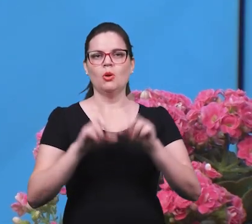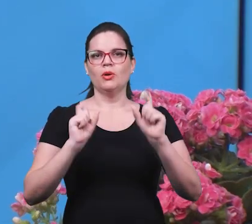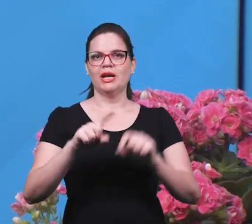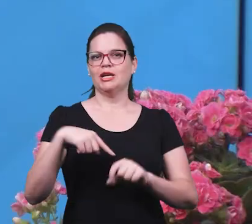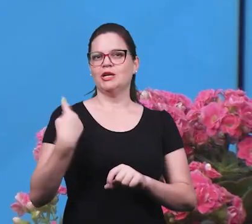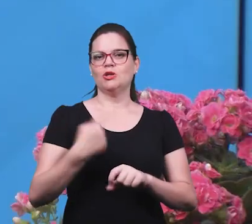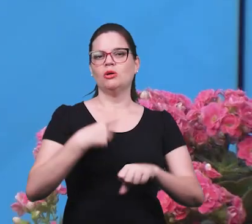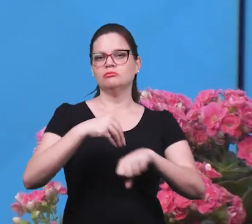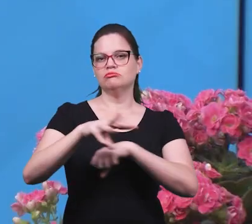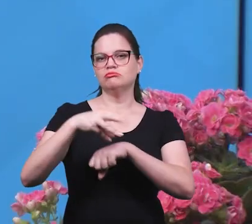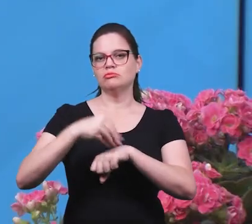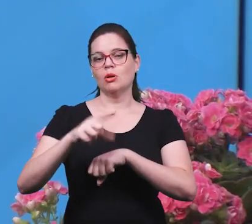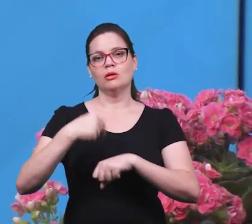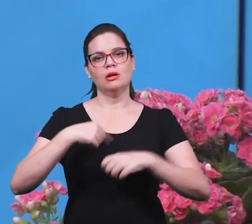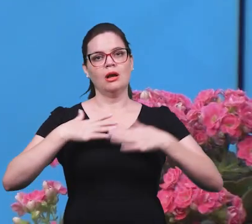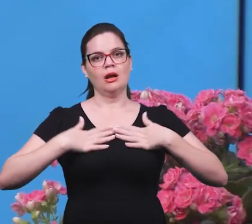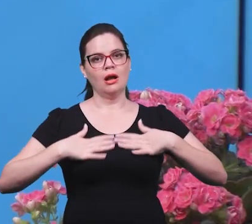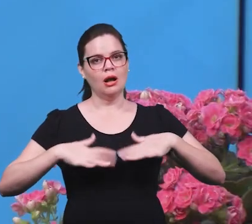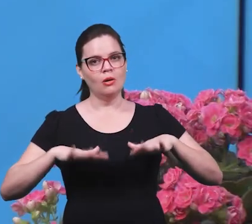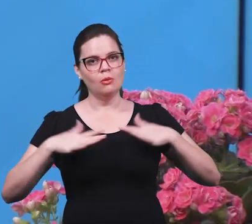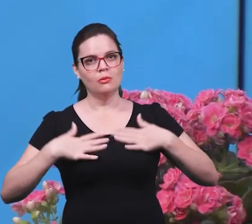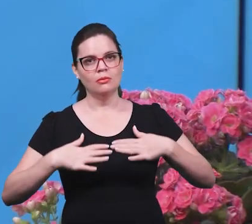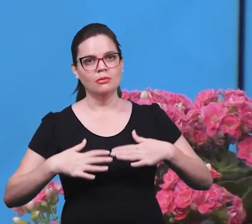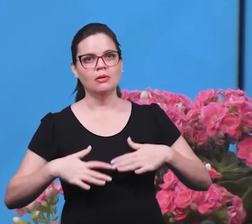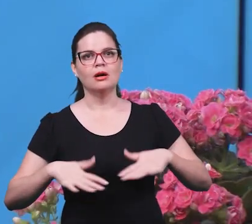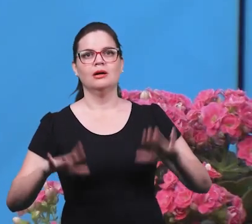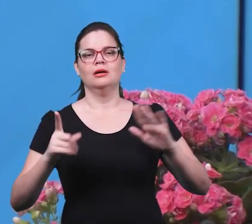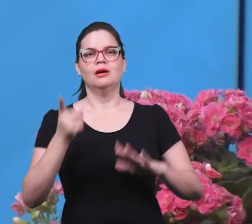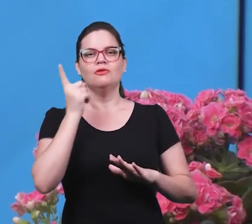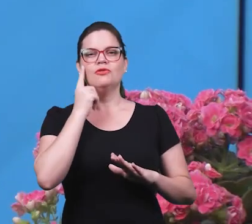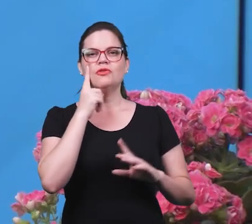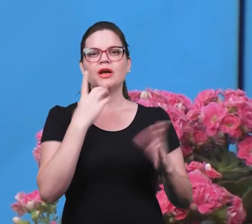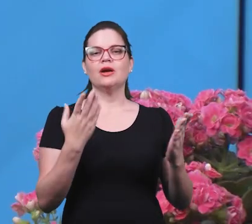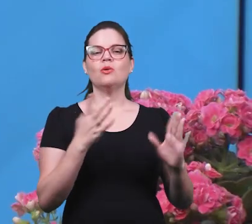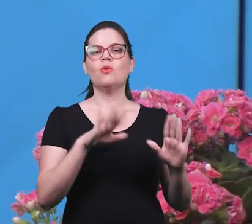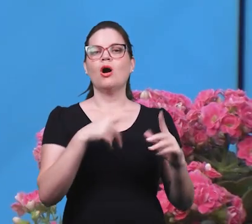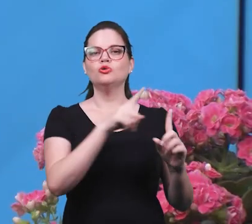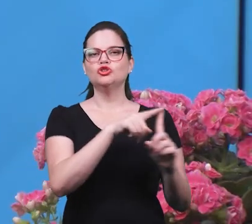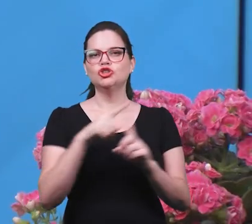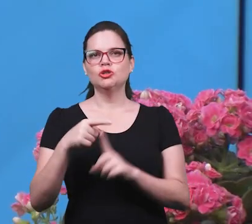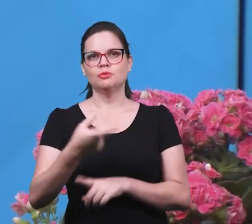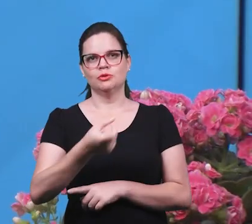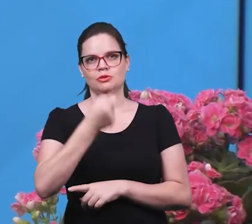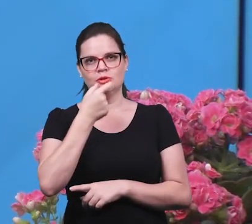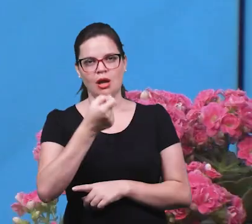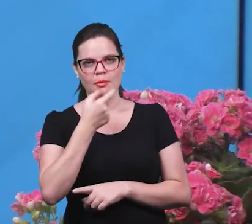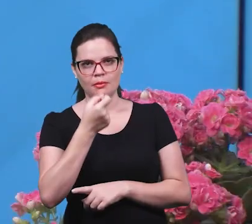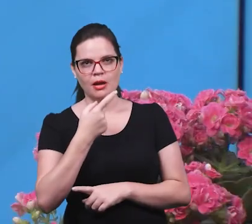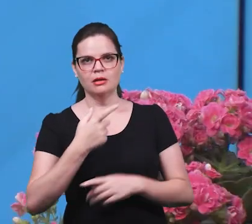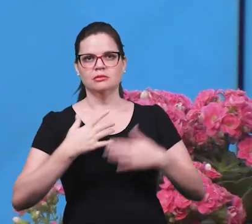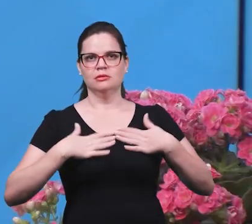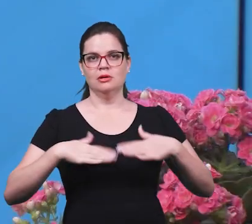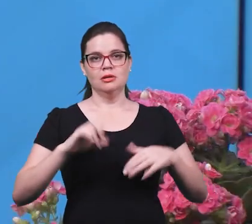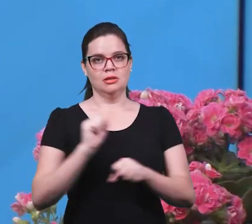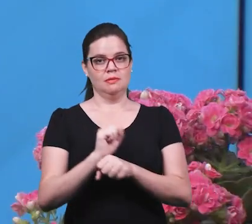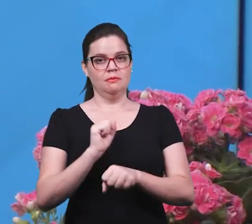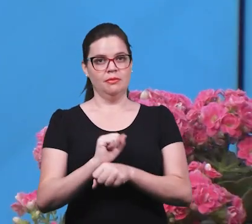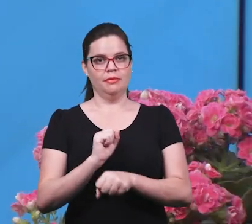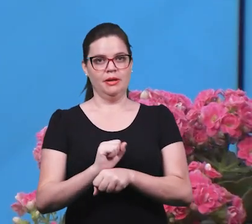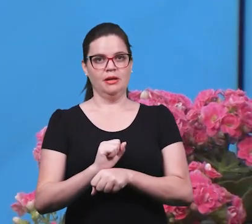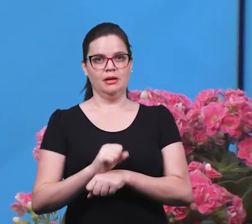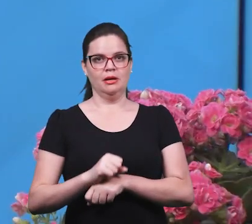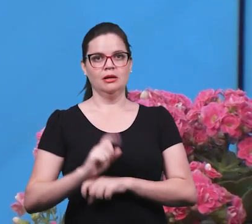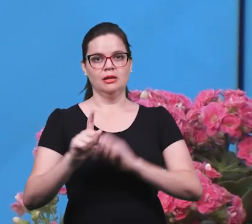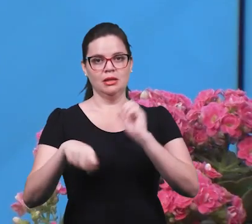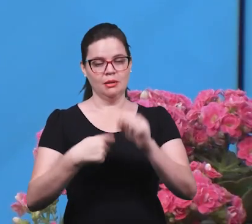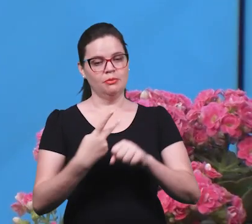é se acalmar, adequar as medicações, certo? Entrar em repouso e aguardar, e sempre